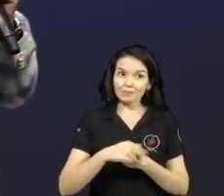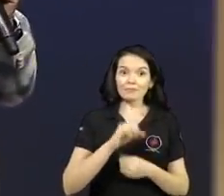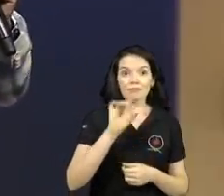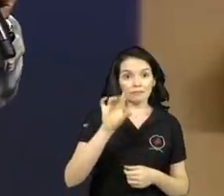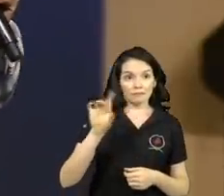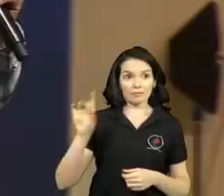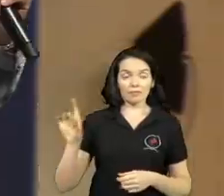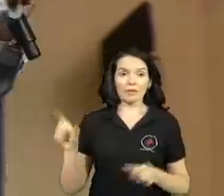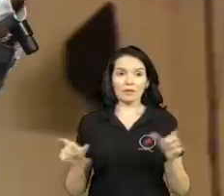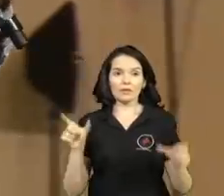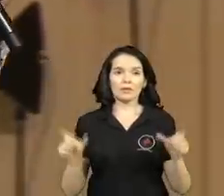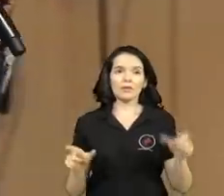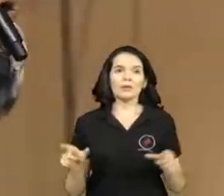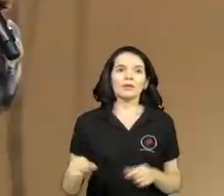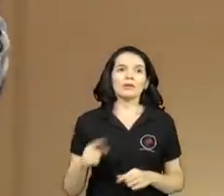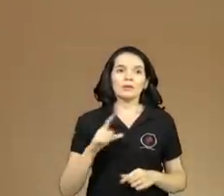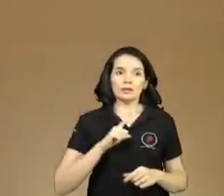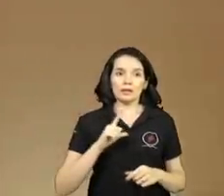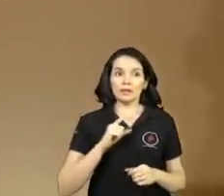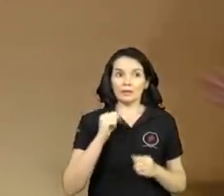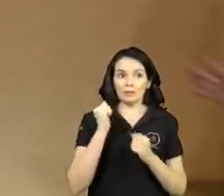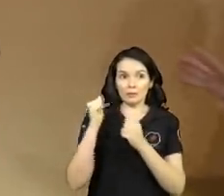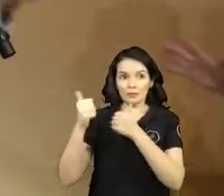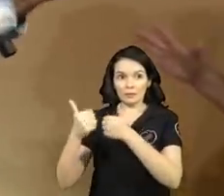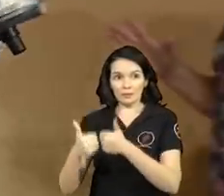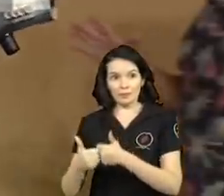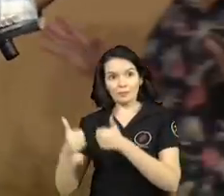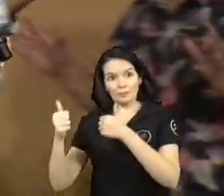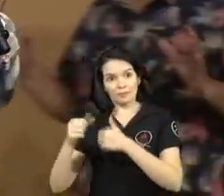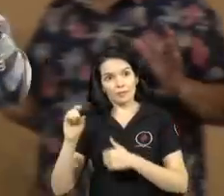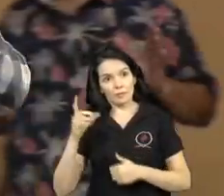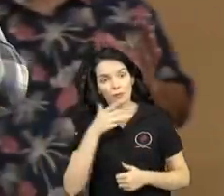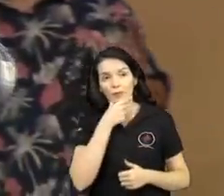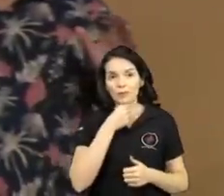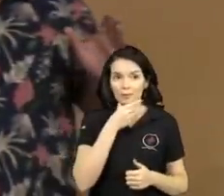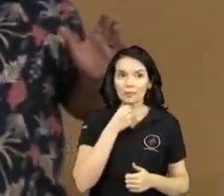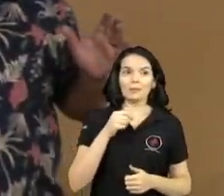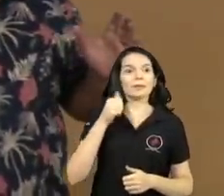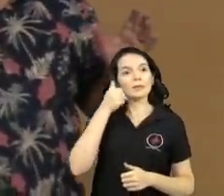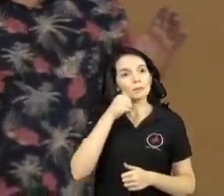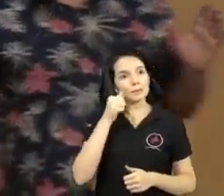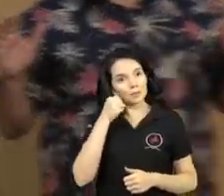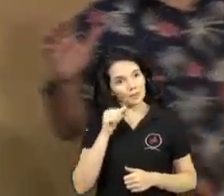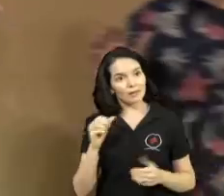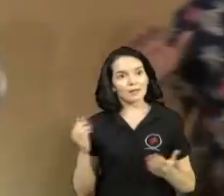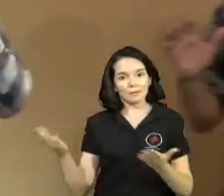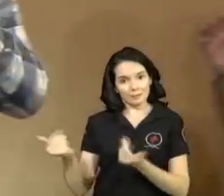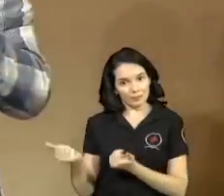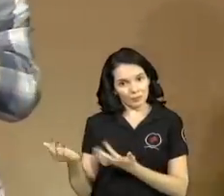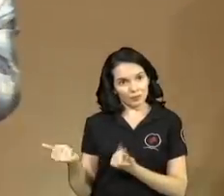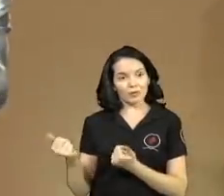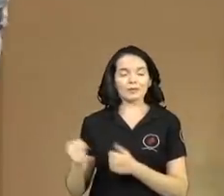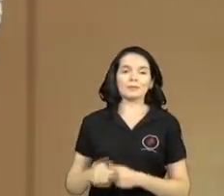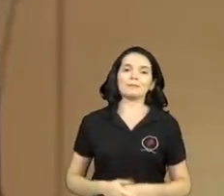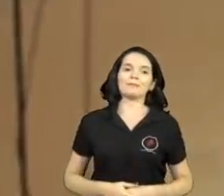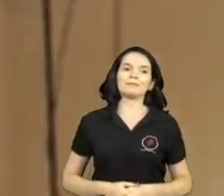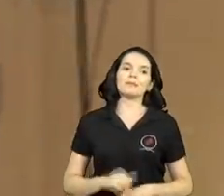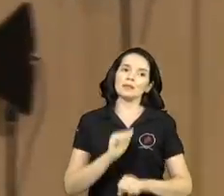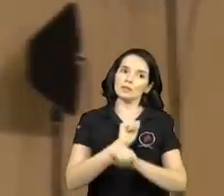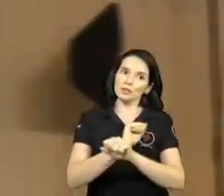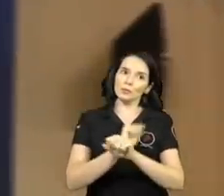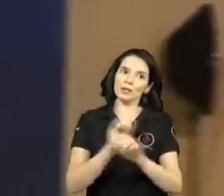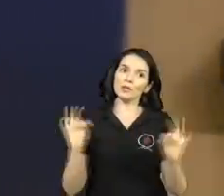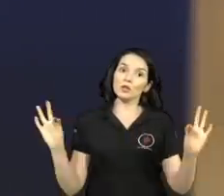tenha um irmão da igreja. Se é um homem, um homem. Se é uma mulher. Se é um rapaz. Se é um jovem, é um jovem. Eu espero que em todas